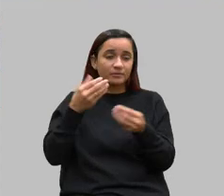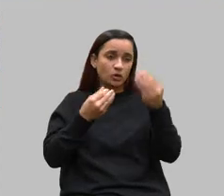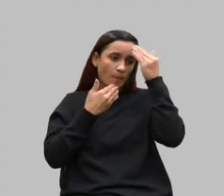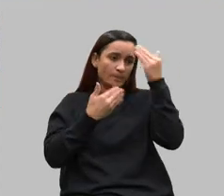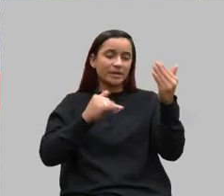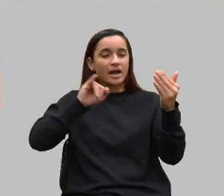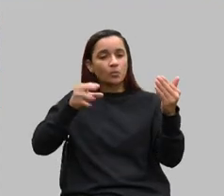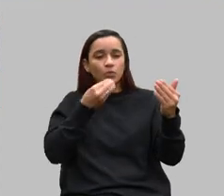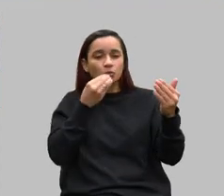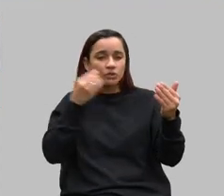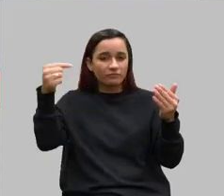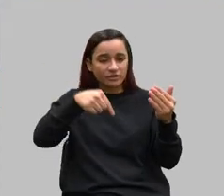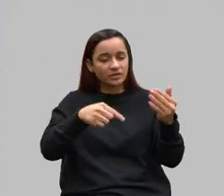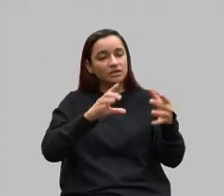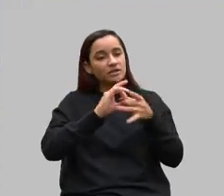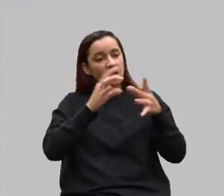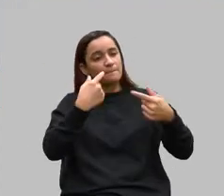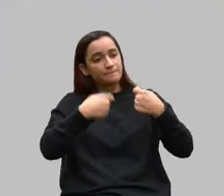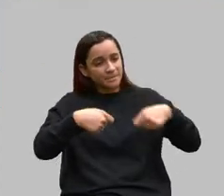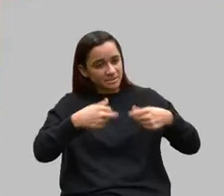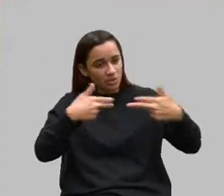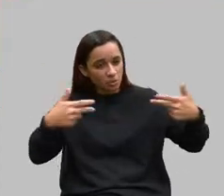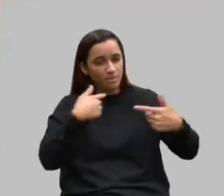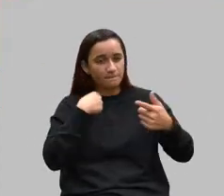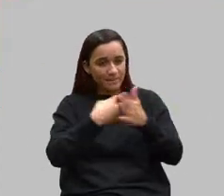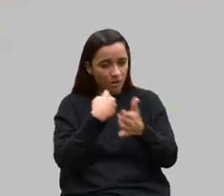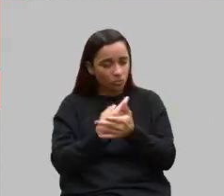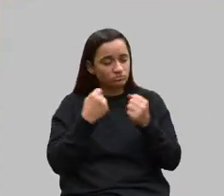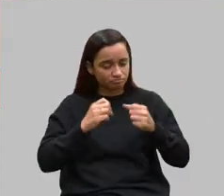coloco inteiramente à disposição para as perguntas que